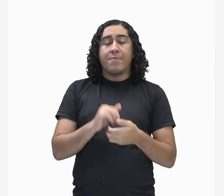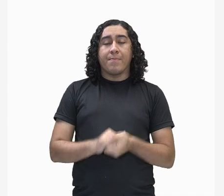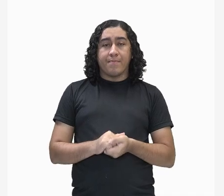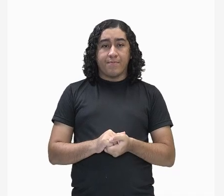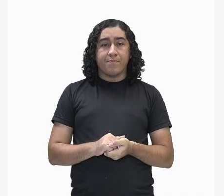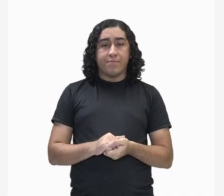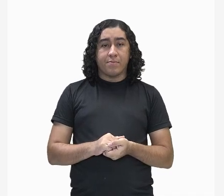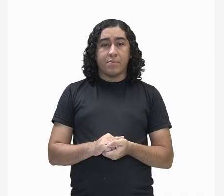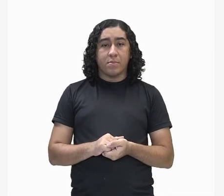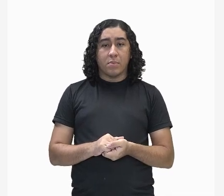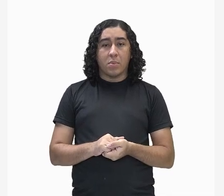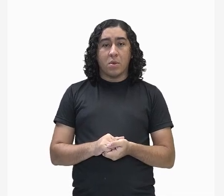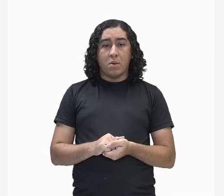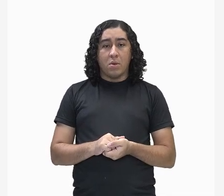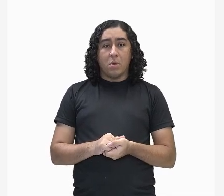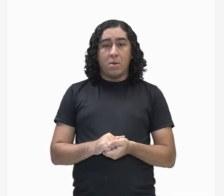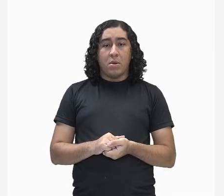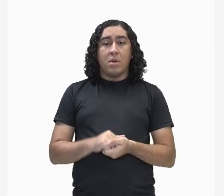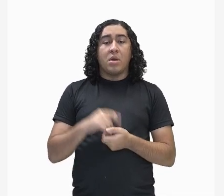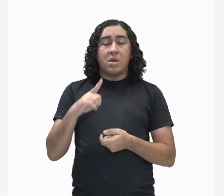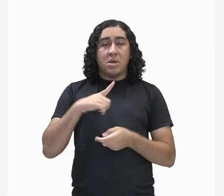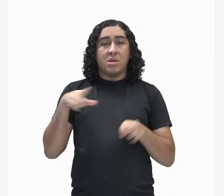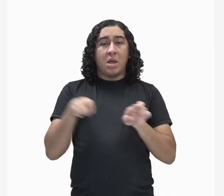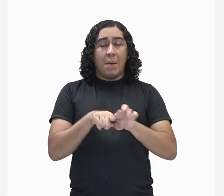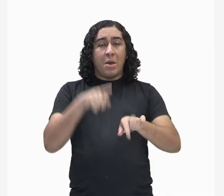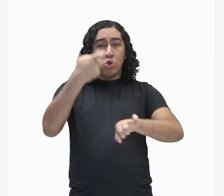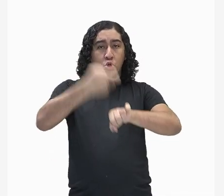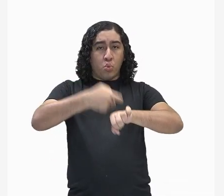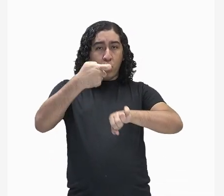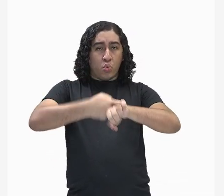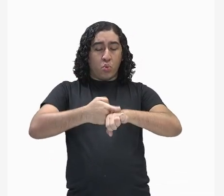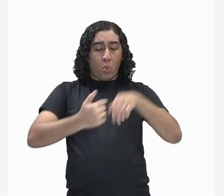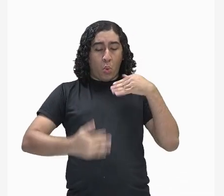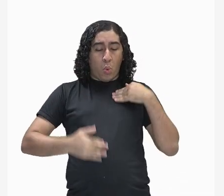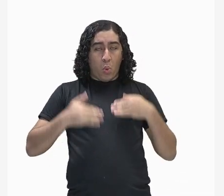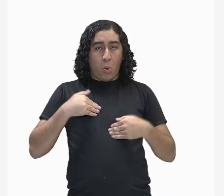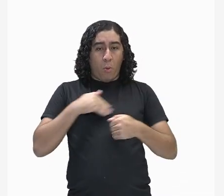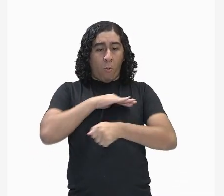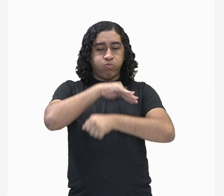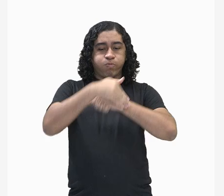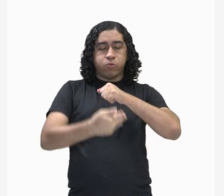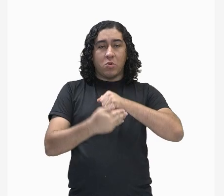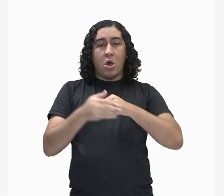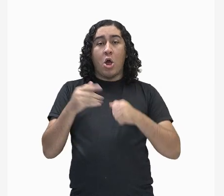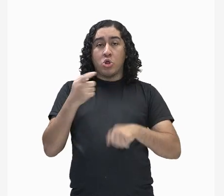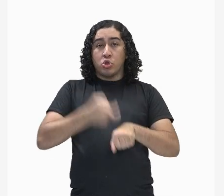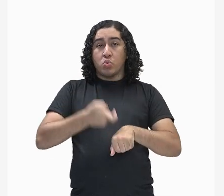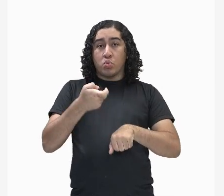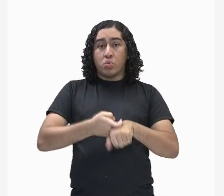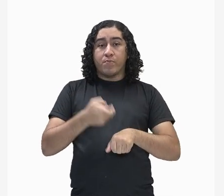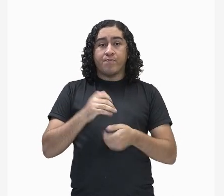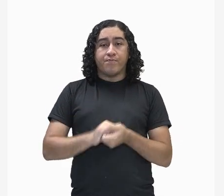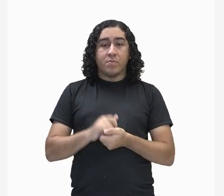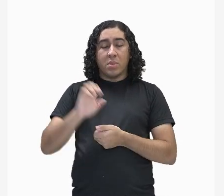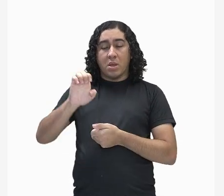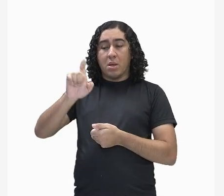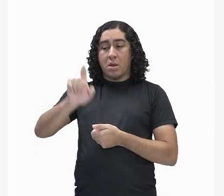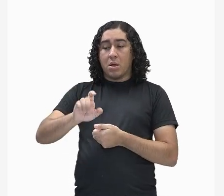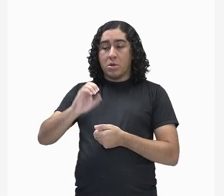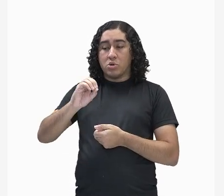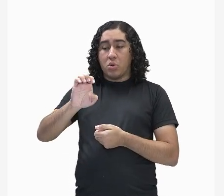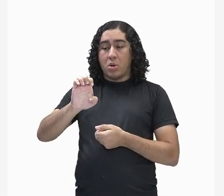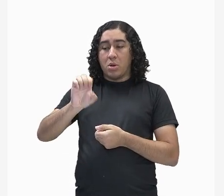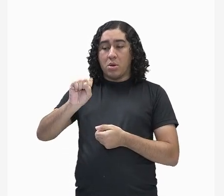apêndices articulados e um exoesqueleto quitinoso, né? Então, essa presença do exoesqueleto, quando a gente fala